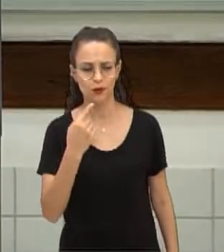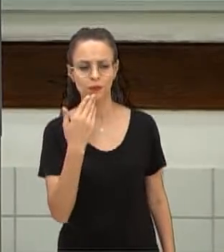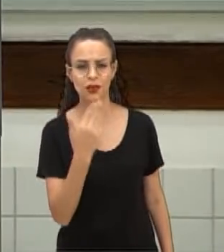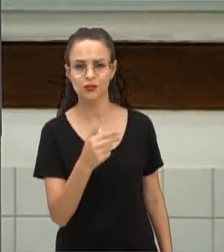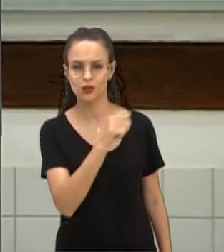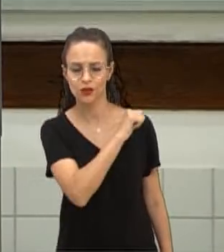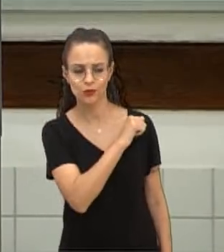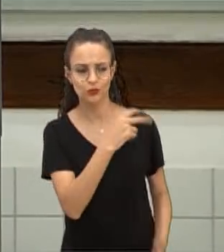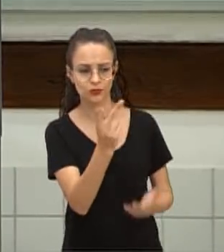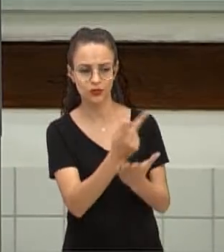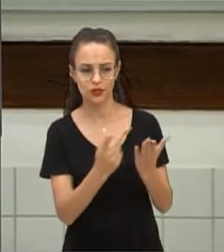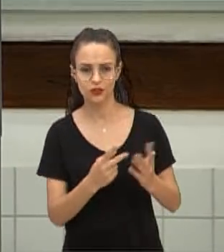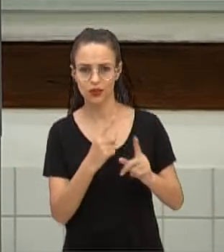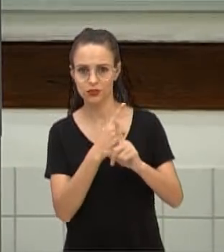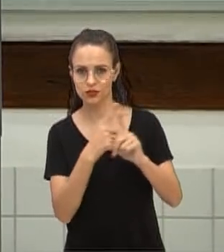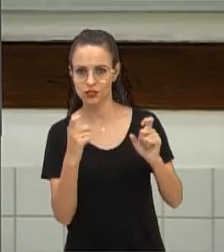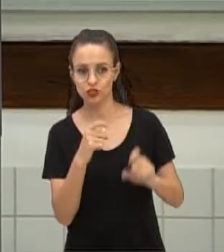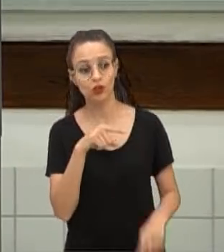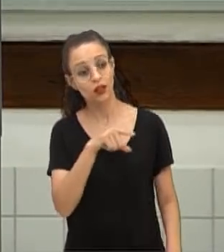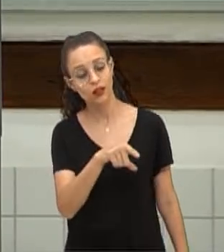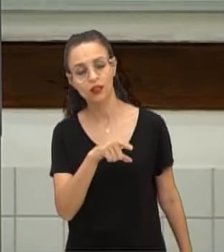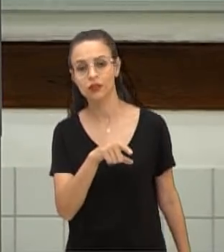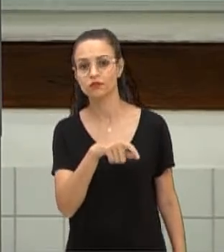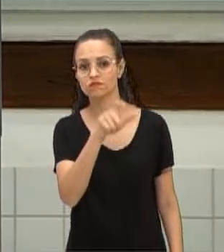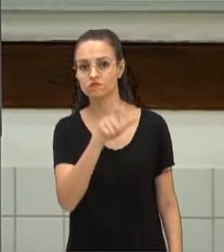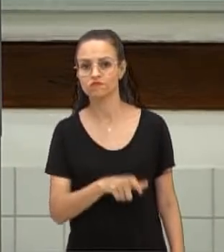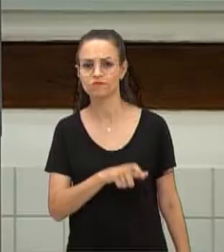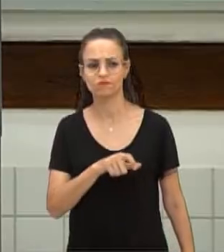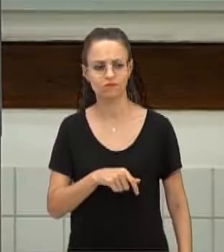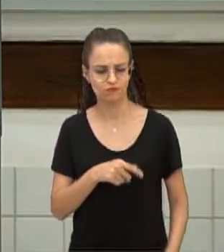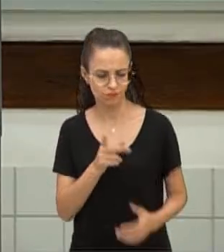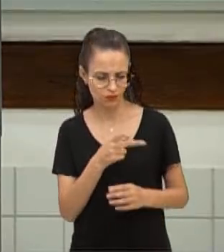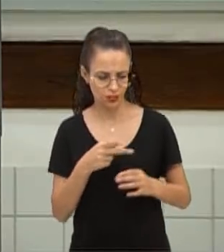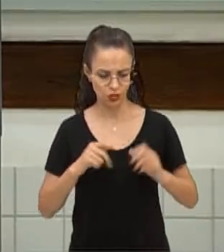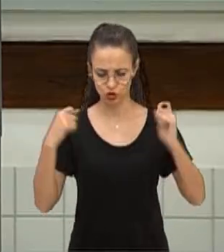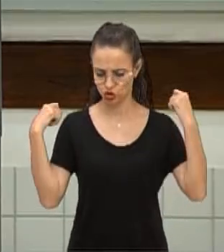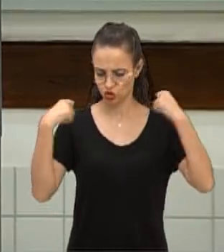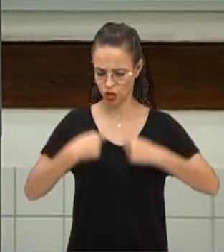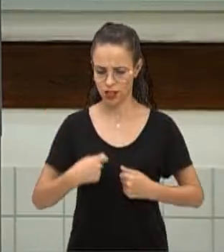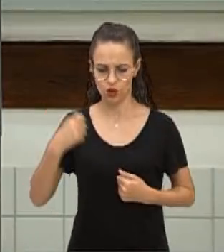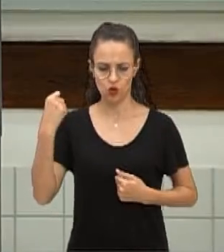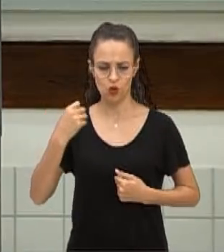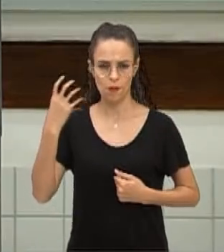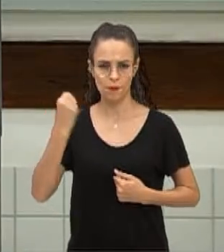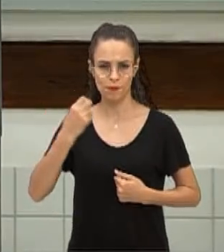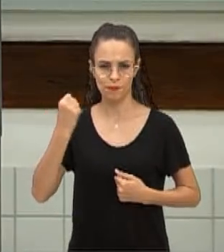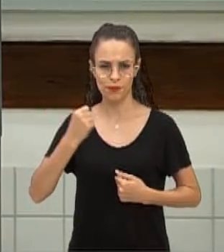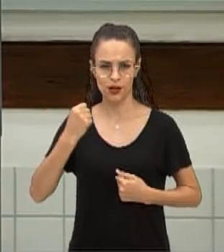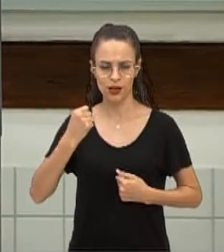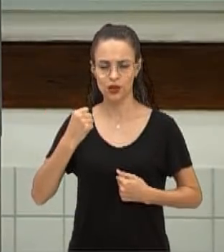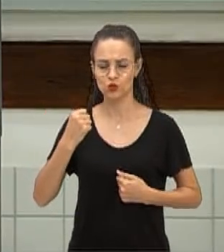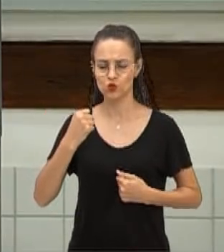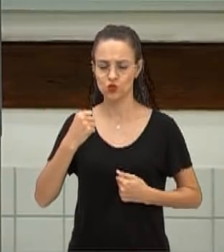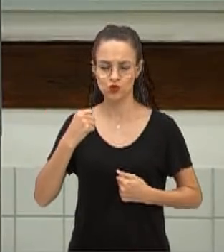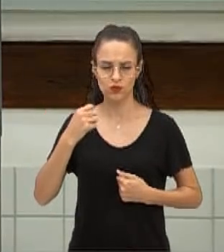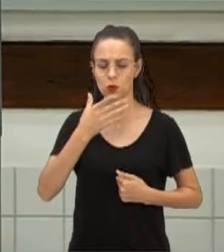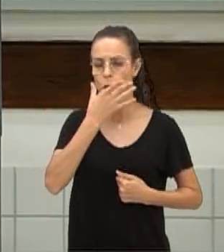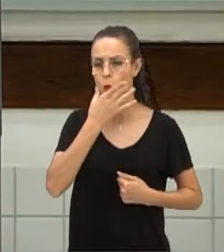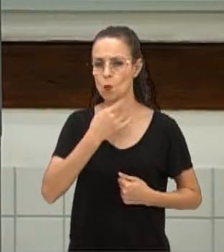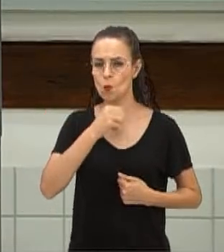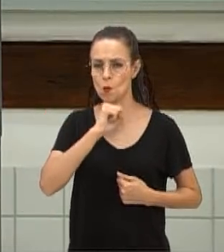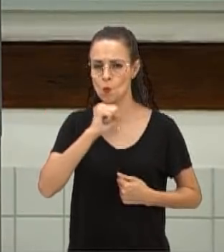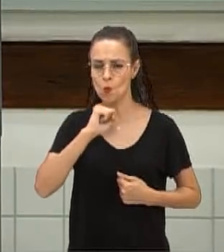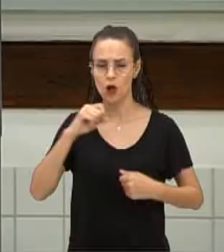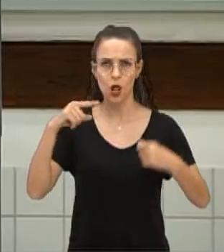surpreso que muitas vezes o aluno desenha uma pessoa muito idosa, com um jaleco branco, com o cabelo tudo espalhado, com cara de doido. E